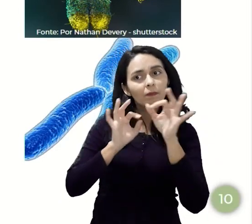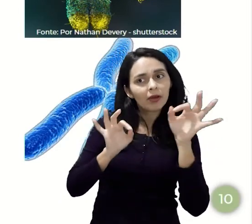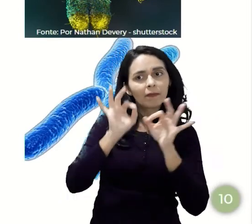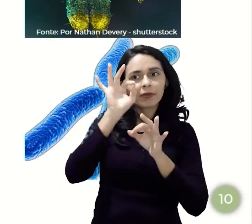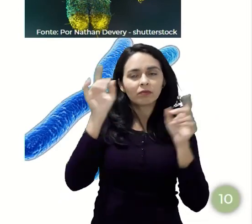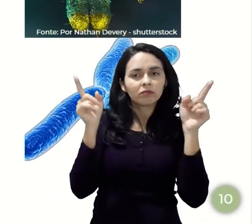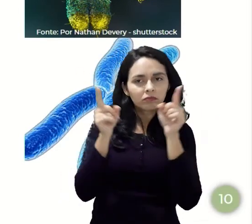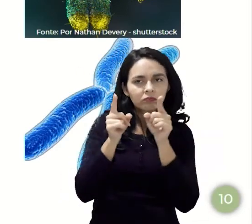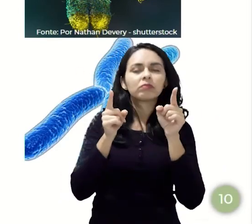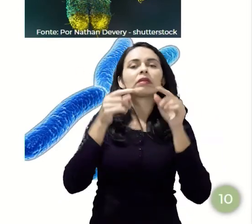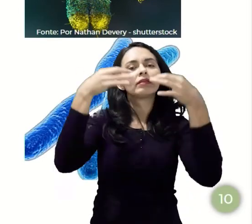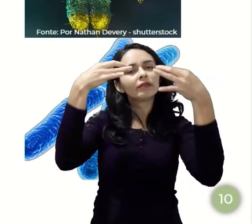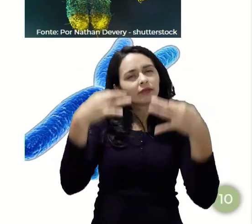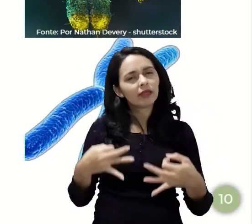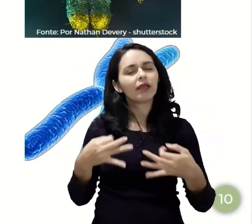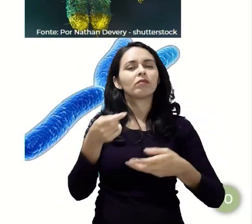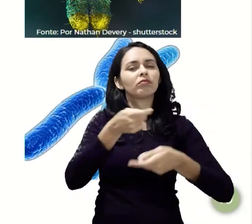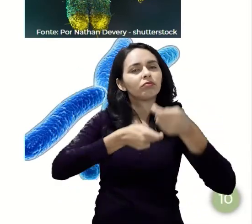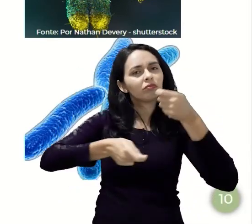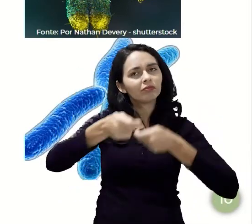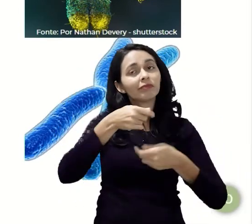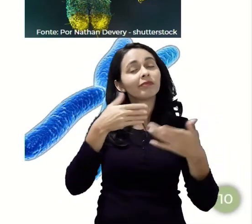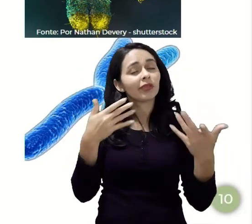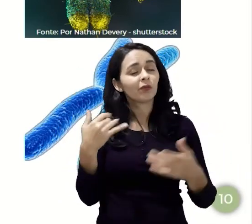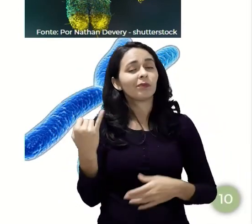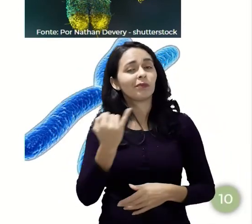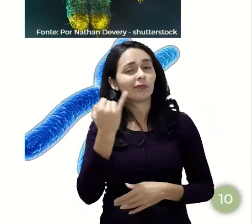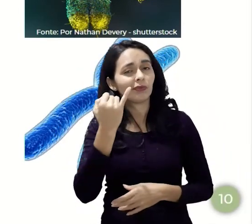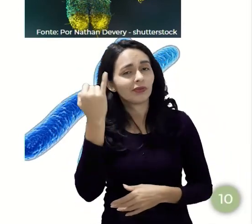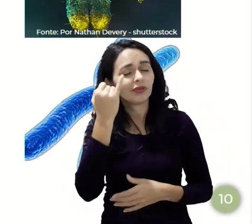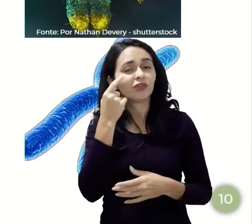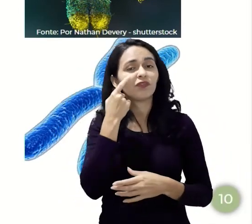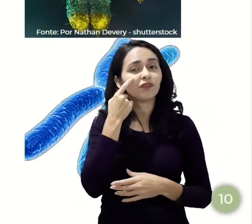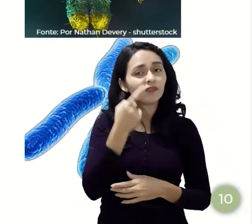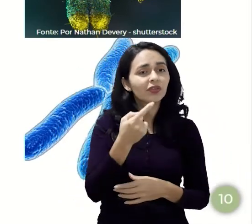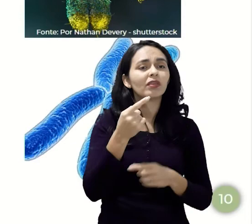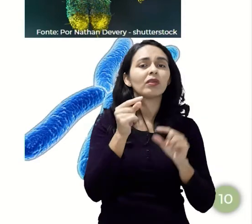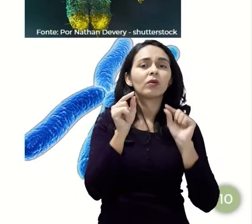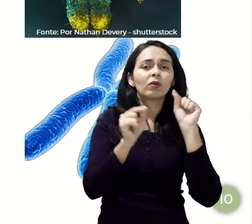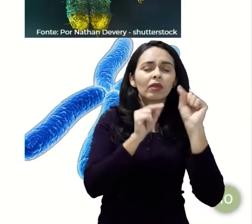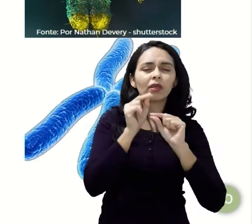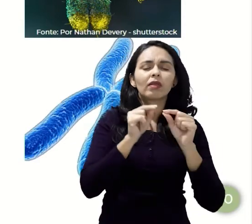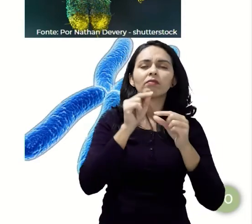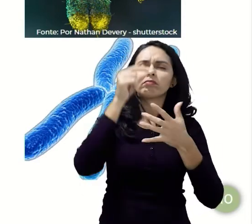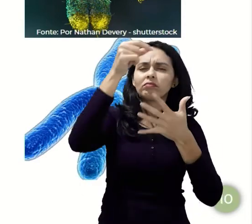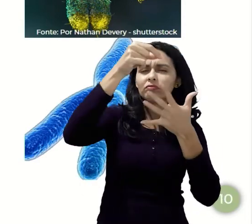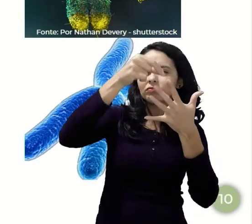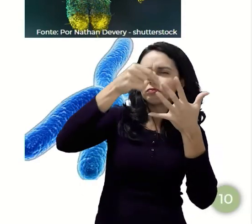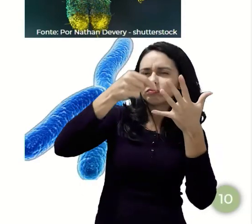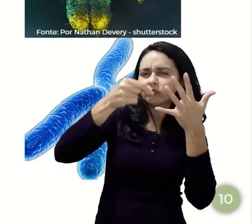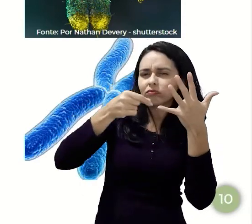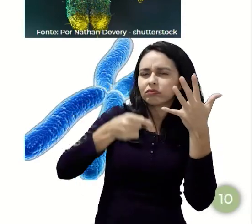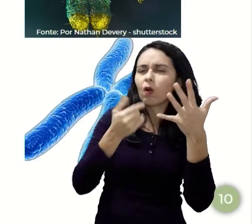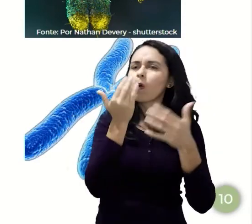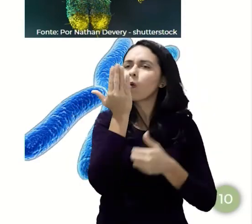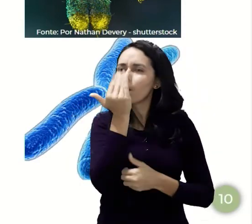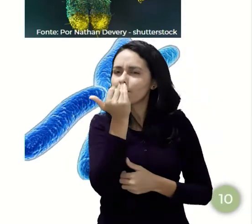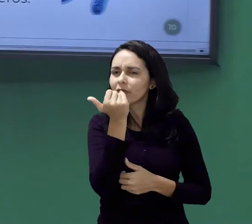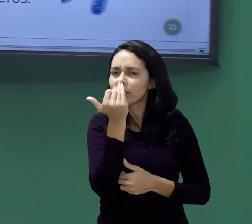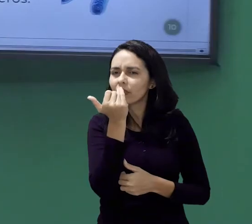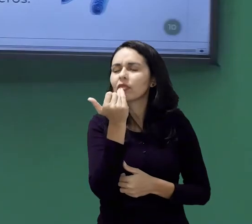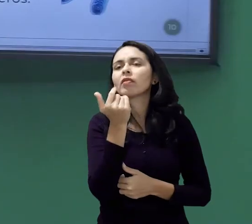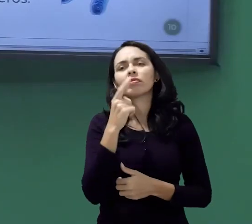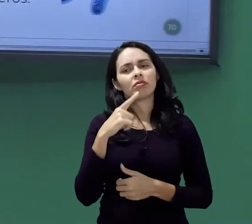dos telômeros é um mais uma vez mais um motivo para nós verificarmos que cada